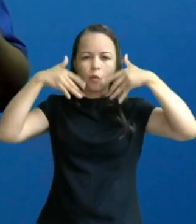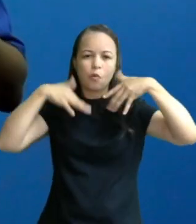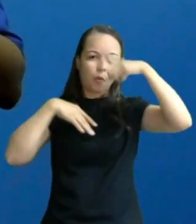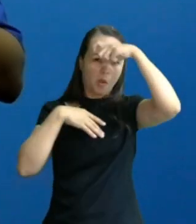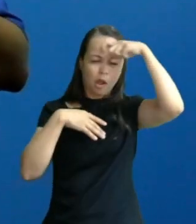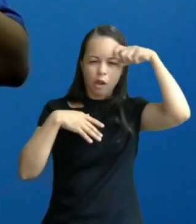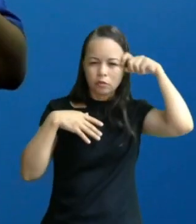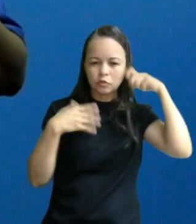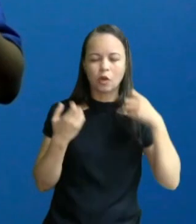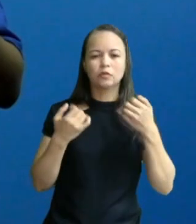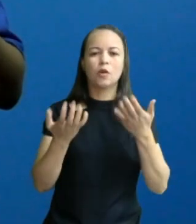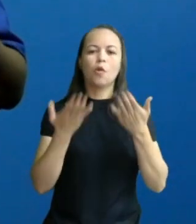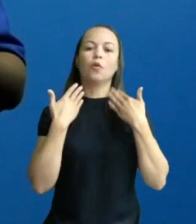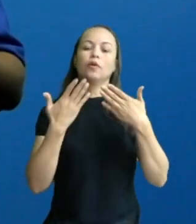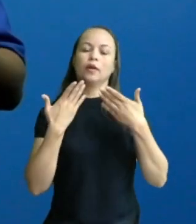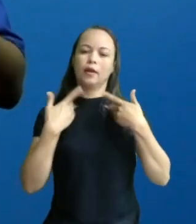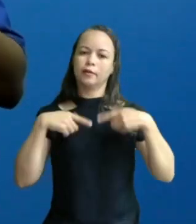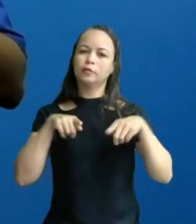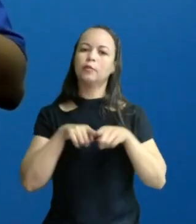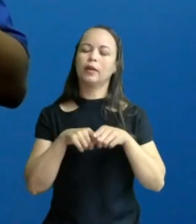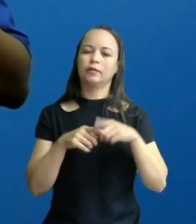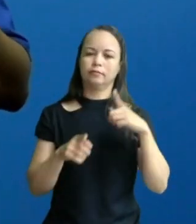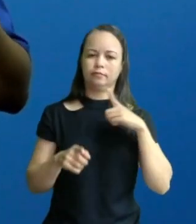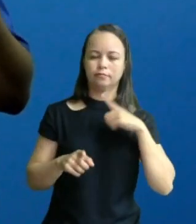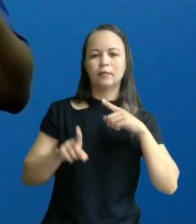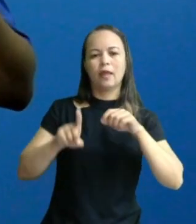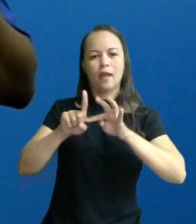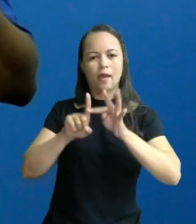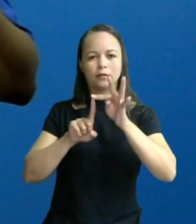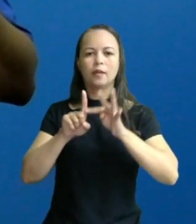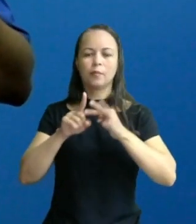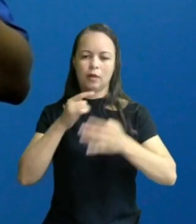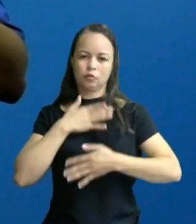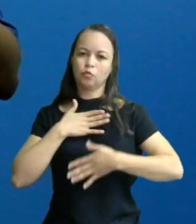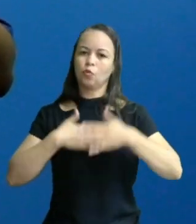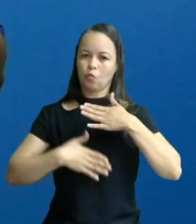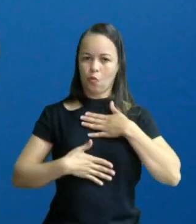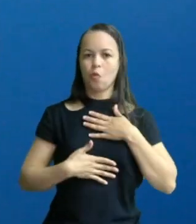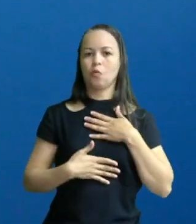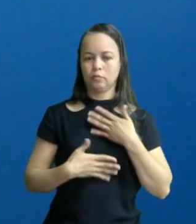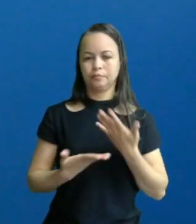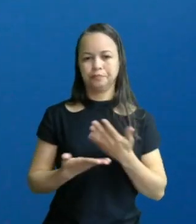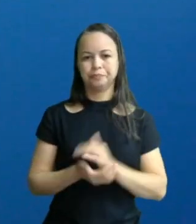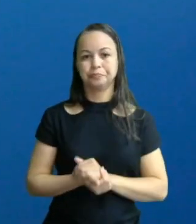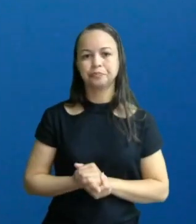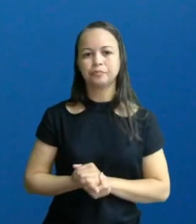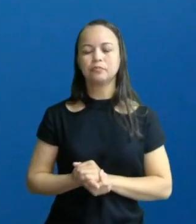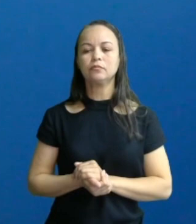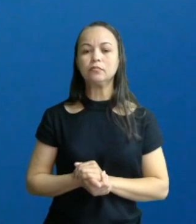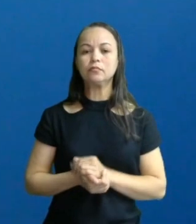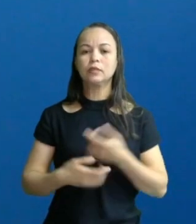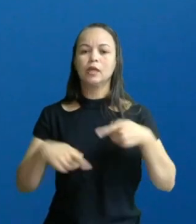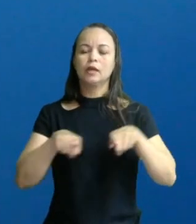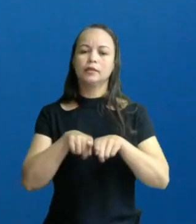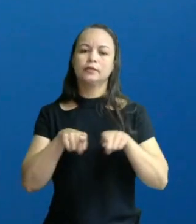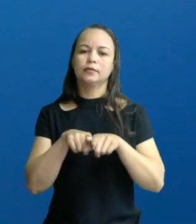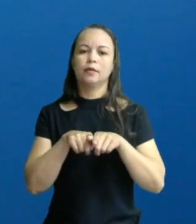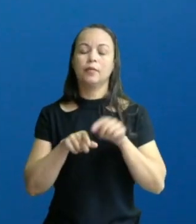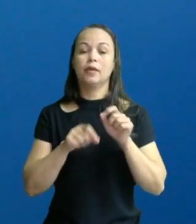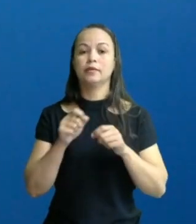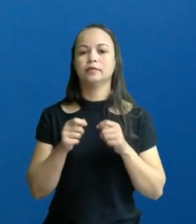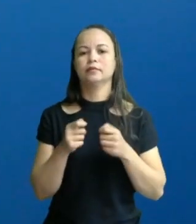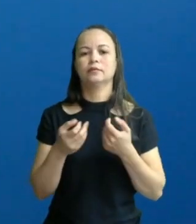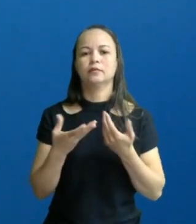calor, para que a gente possa manter a temperatura ideal do nosso corpo. E também serve, como